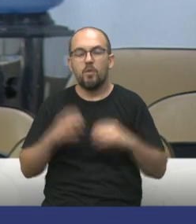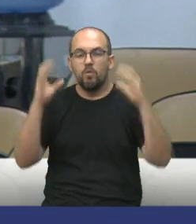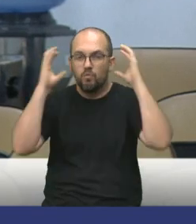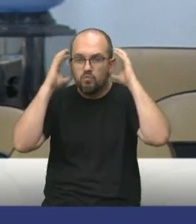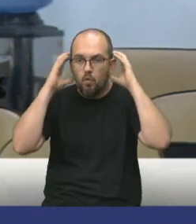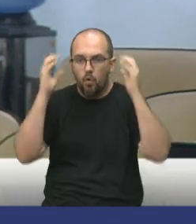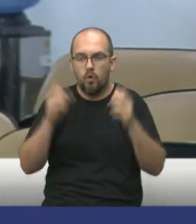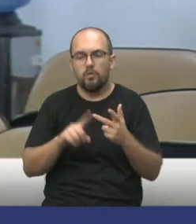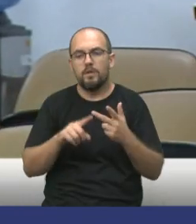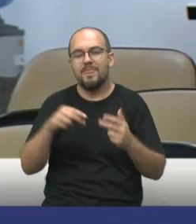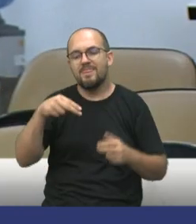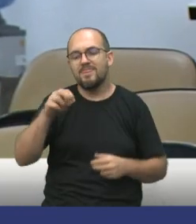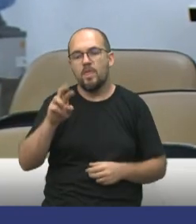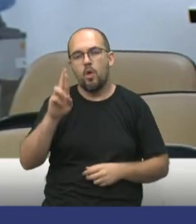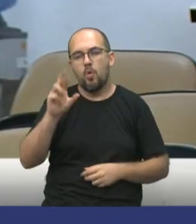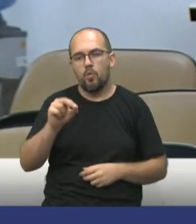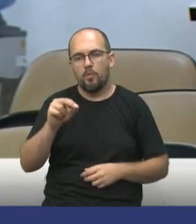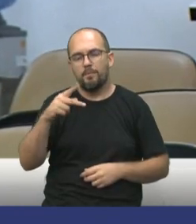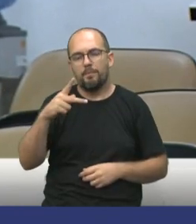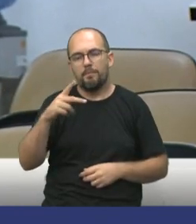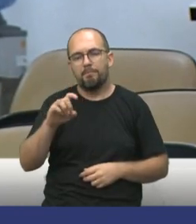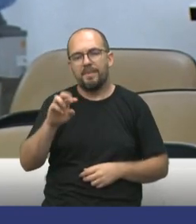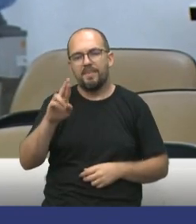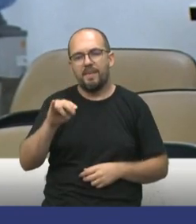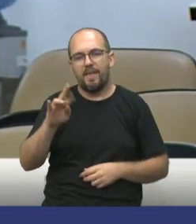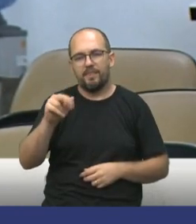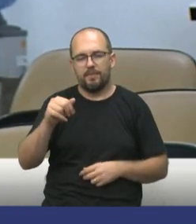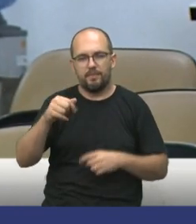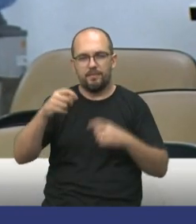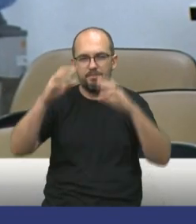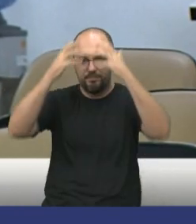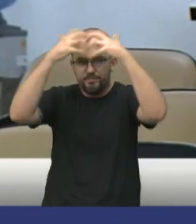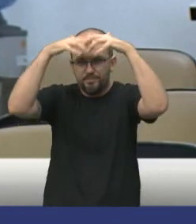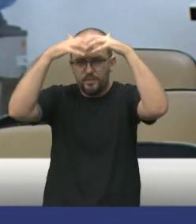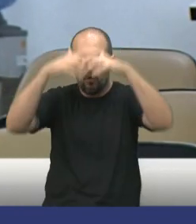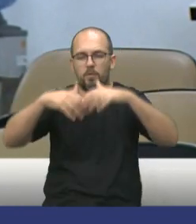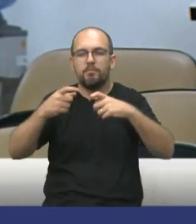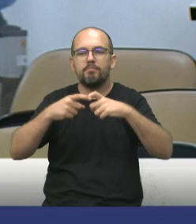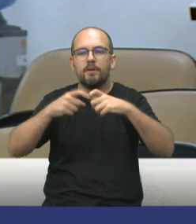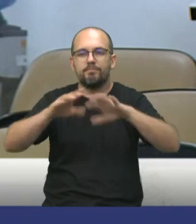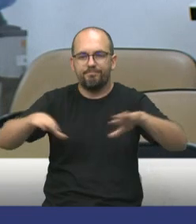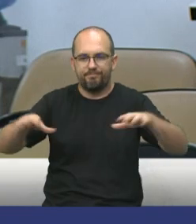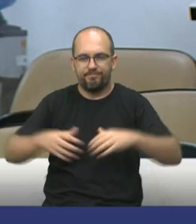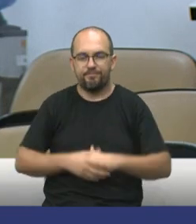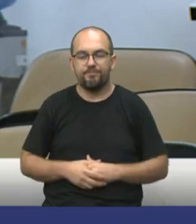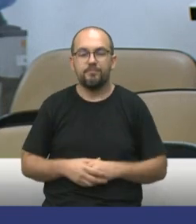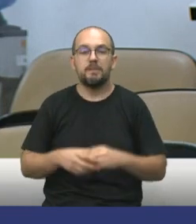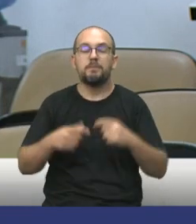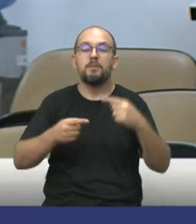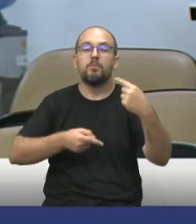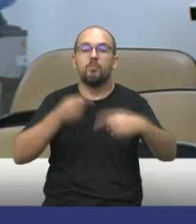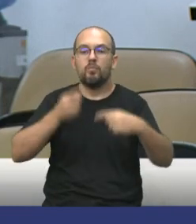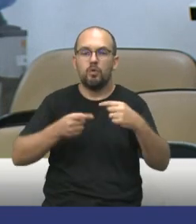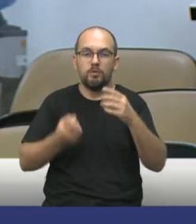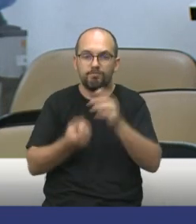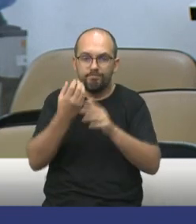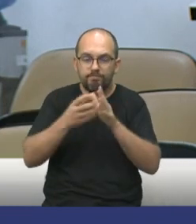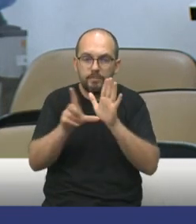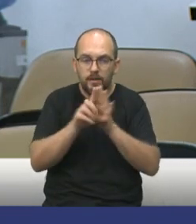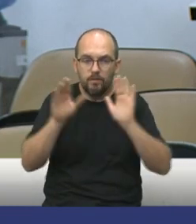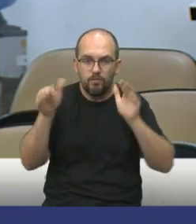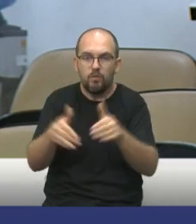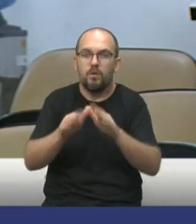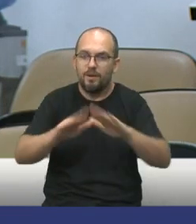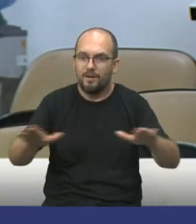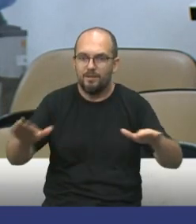e neuropediatras na rede pública. Nós precisamos de políticas públicas eficazes, né, para adolescentes e